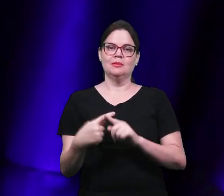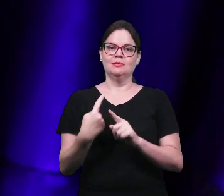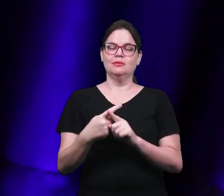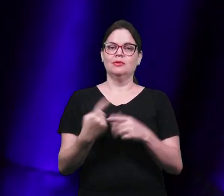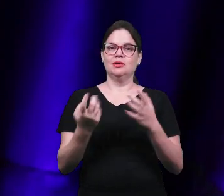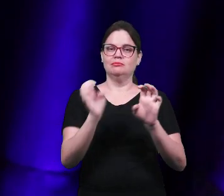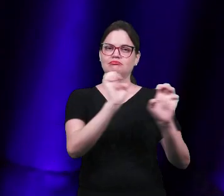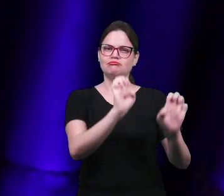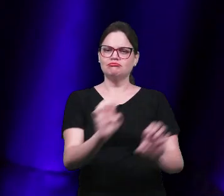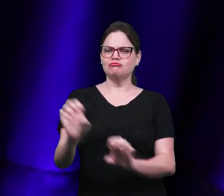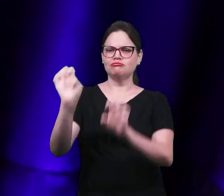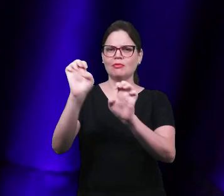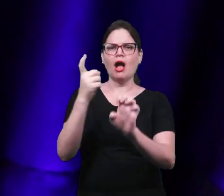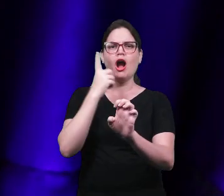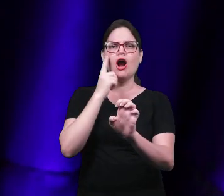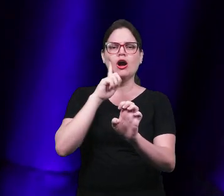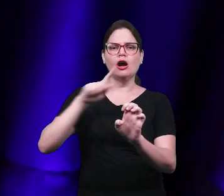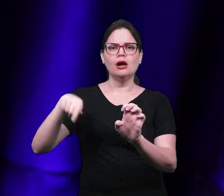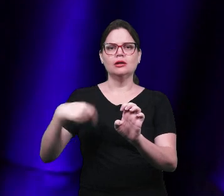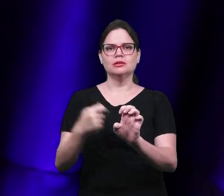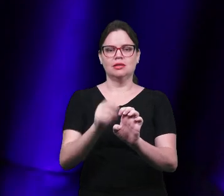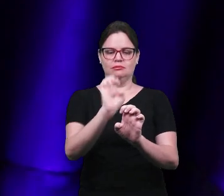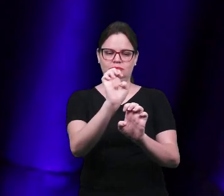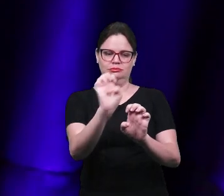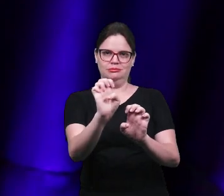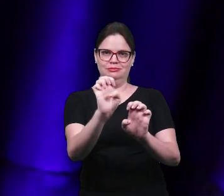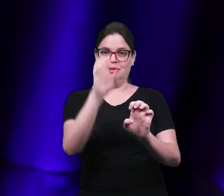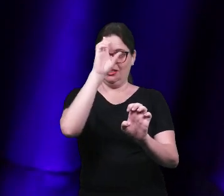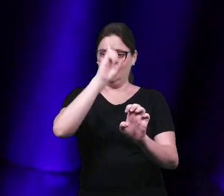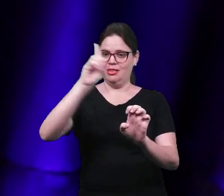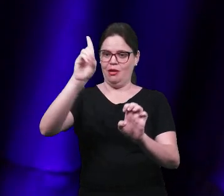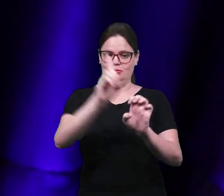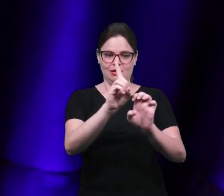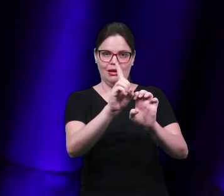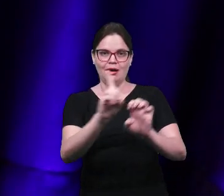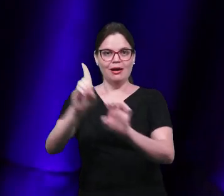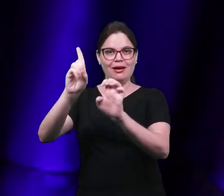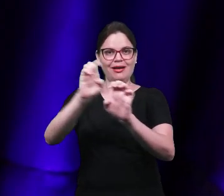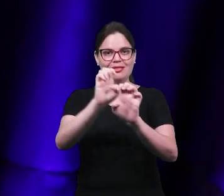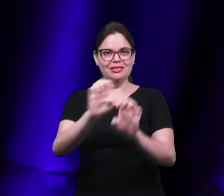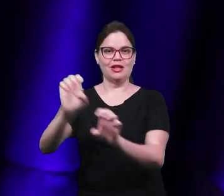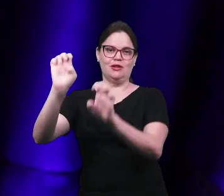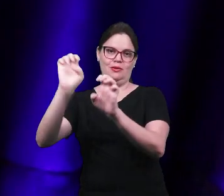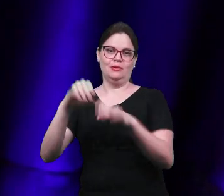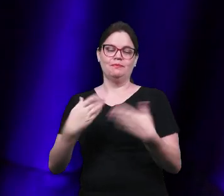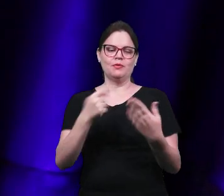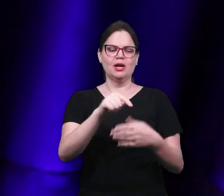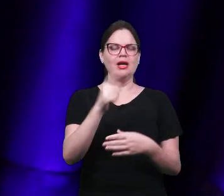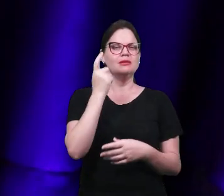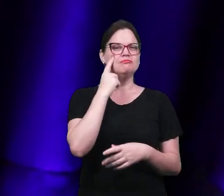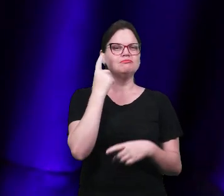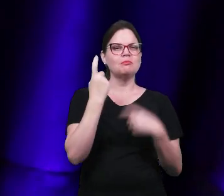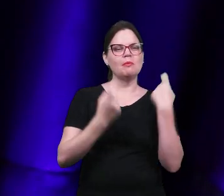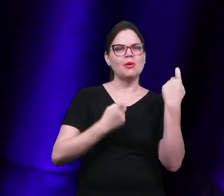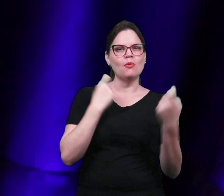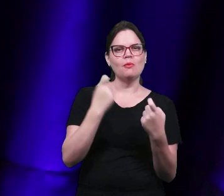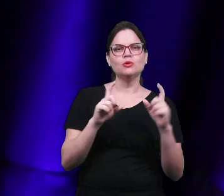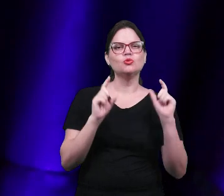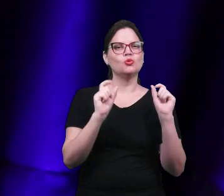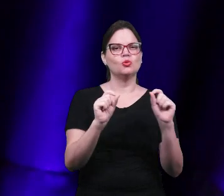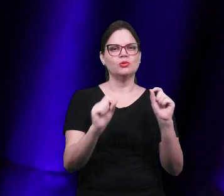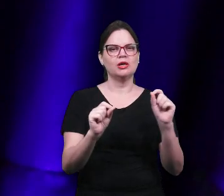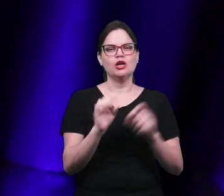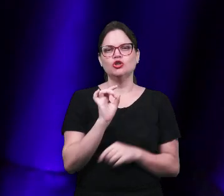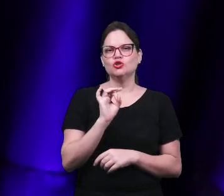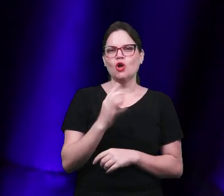porque Enoque não só se preocupou em fazer um culto ou ter um momento, ele andou com